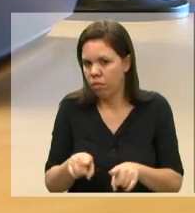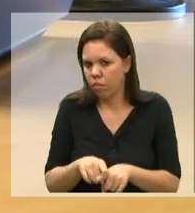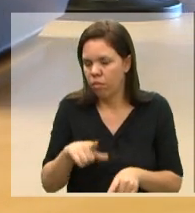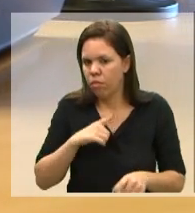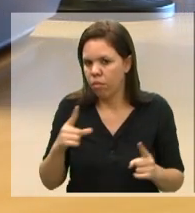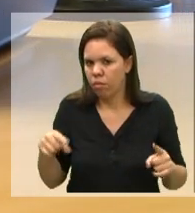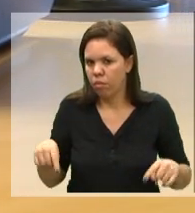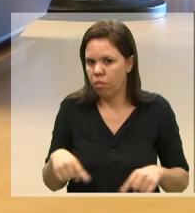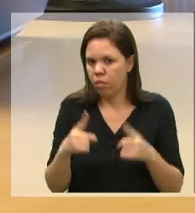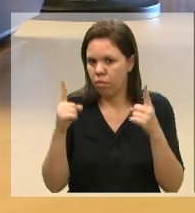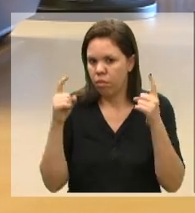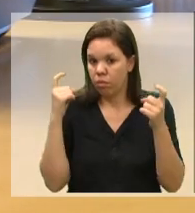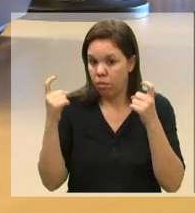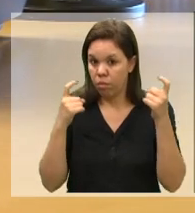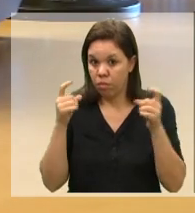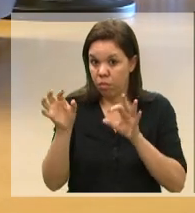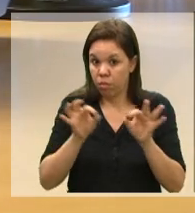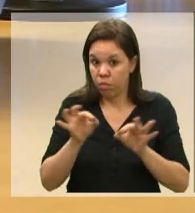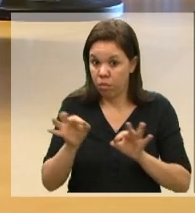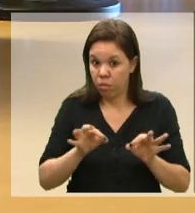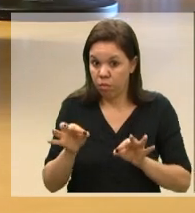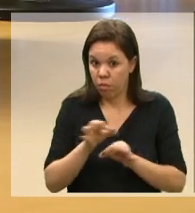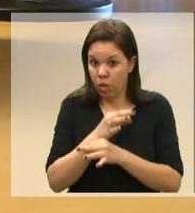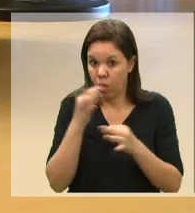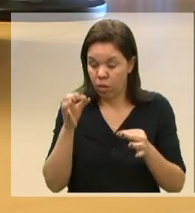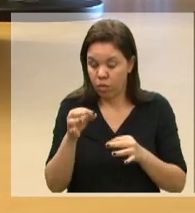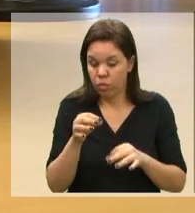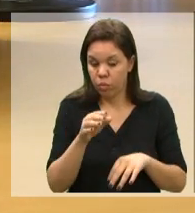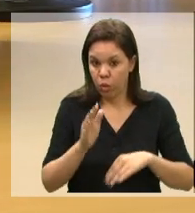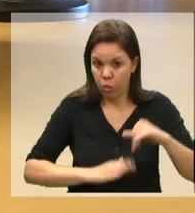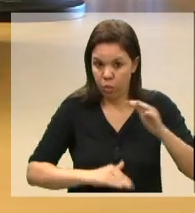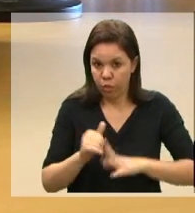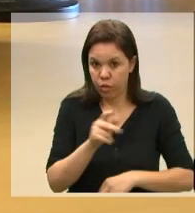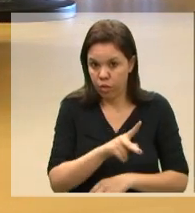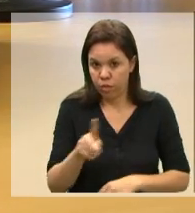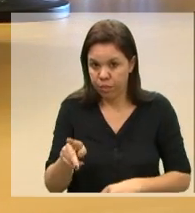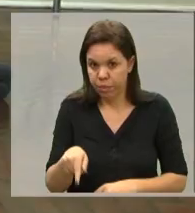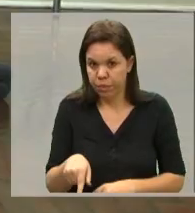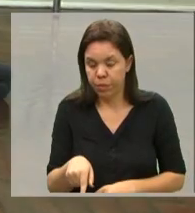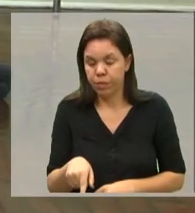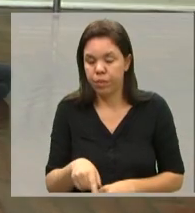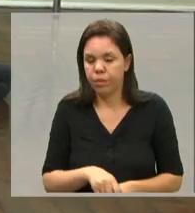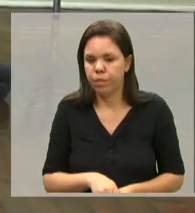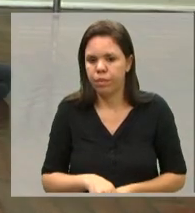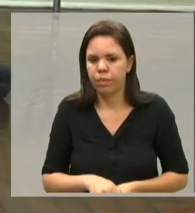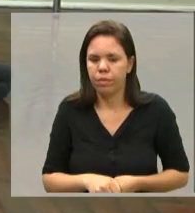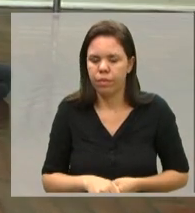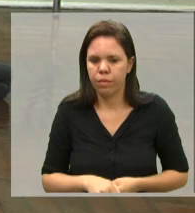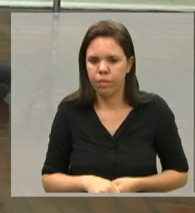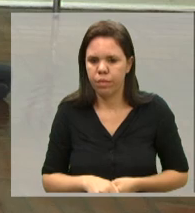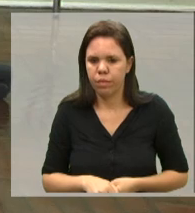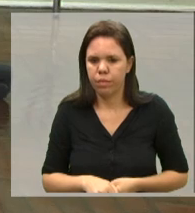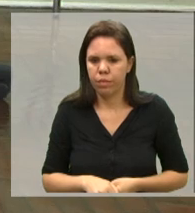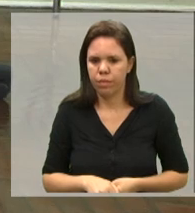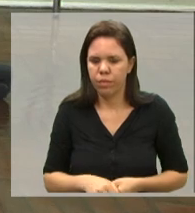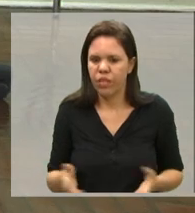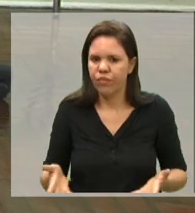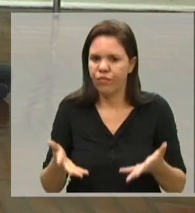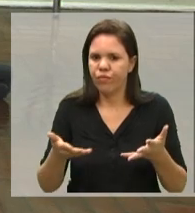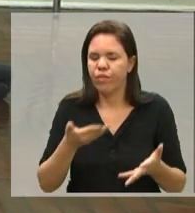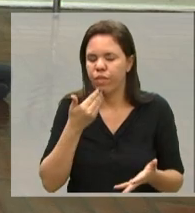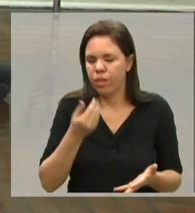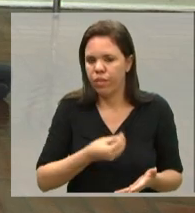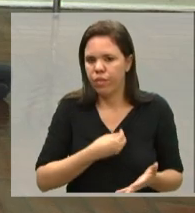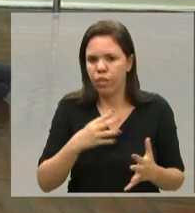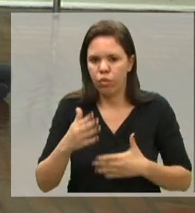o desafio de preparar muito bem esse profissional, esse professor, que estará facilitando,